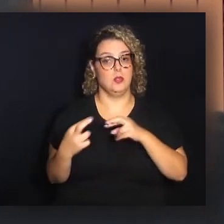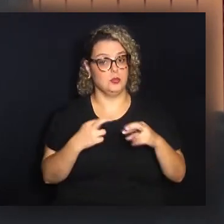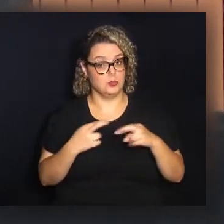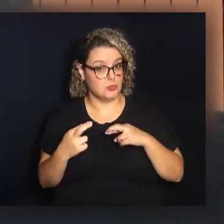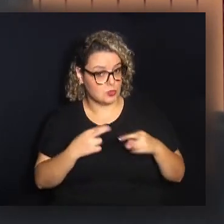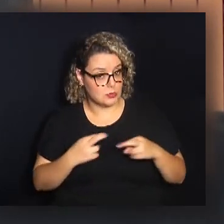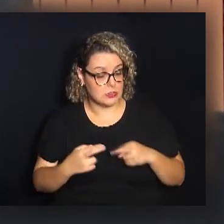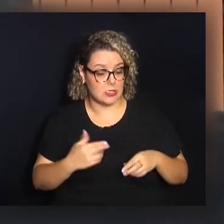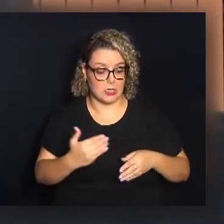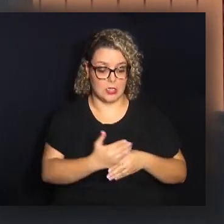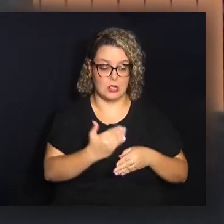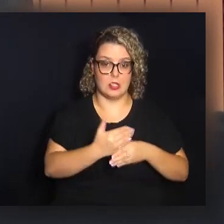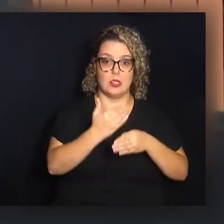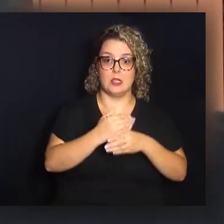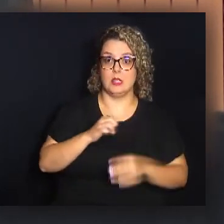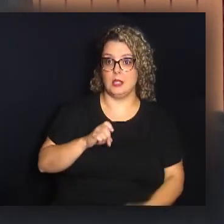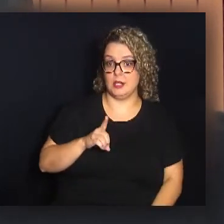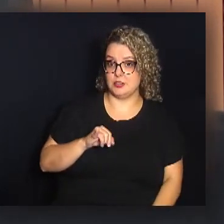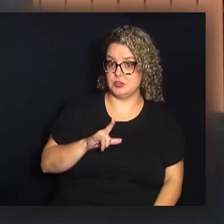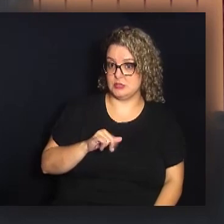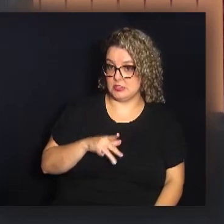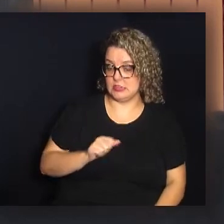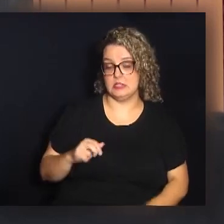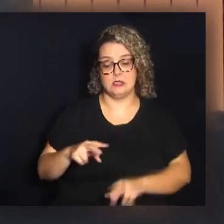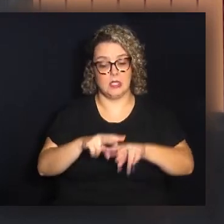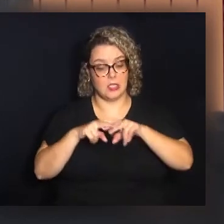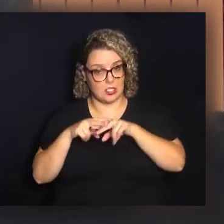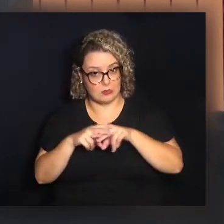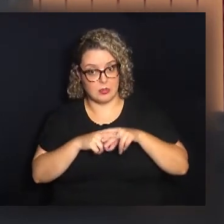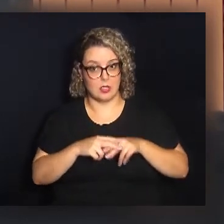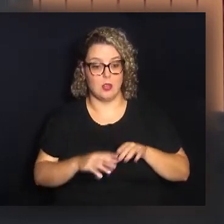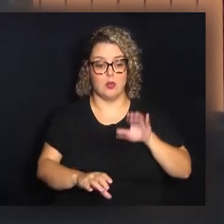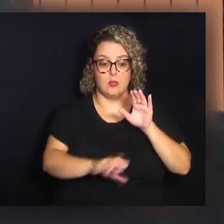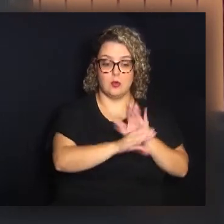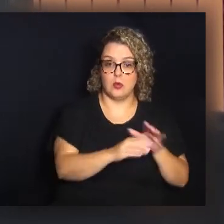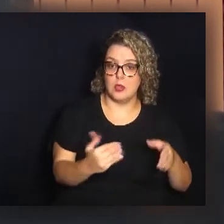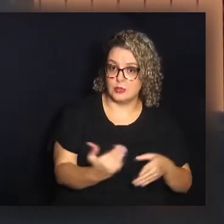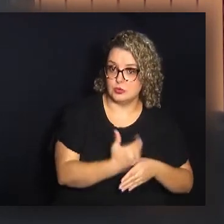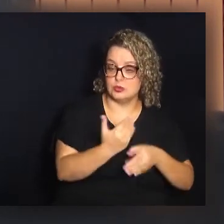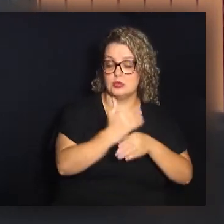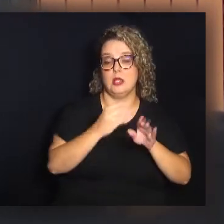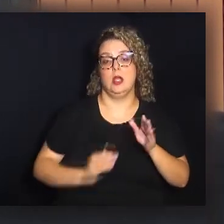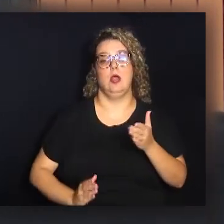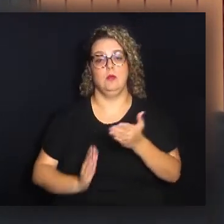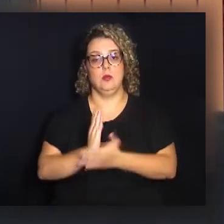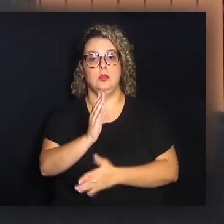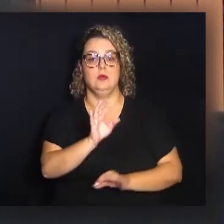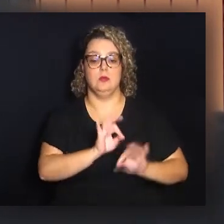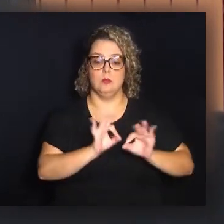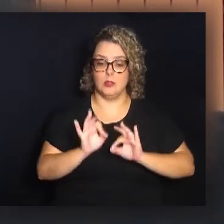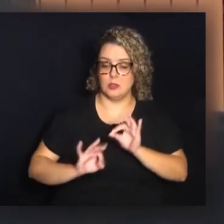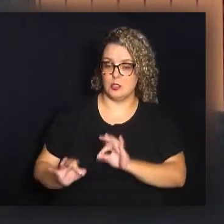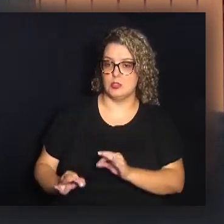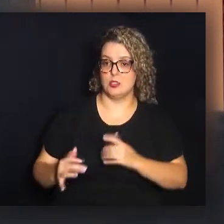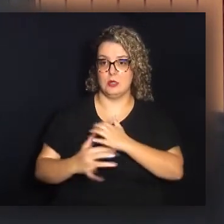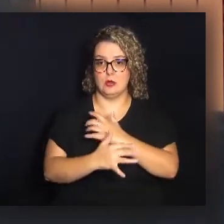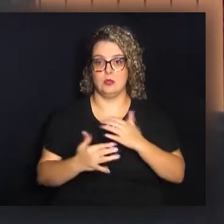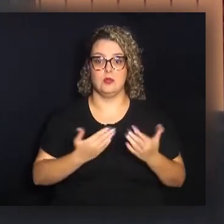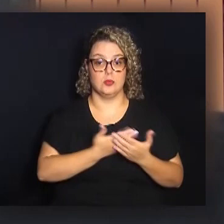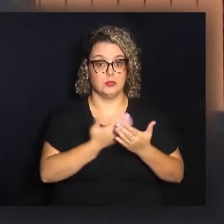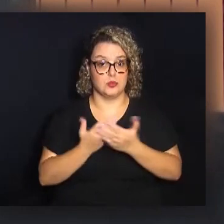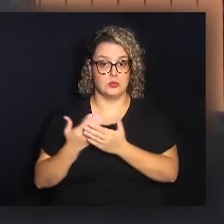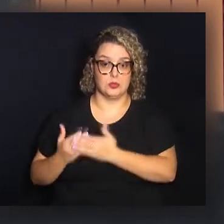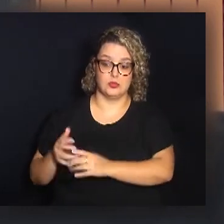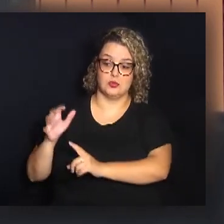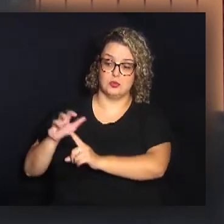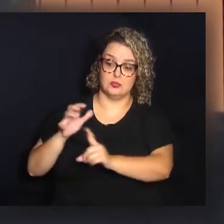fiscalizar a questão da edificação edilícia e rever, inclusive, o Código de Obras, a aprovação de projetos urbanísticos, os